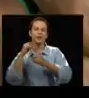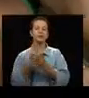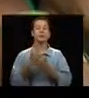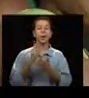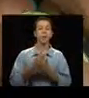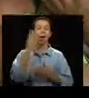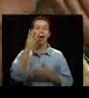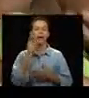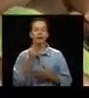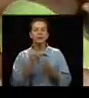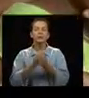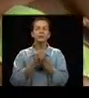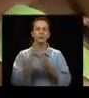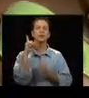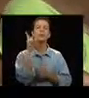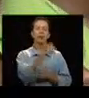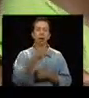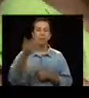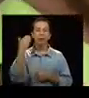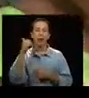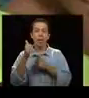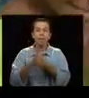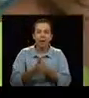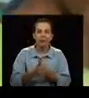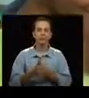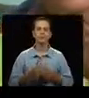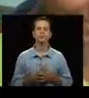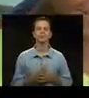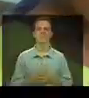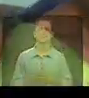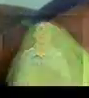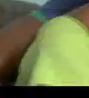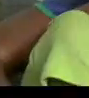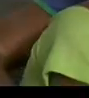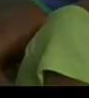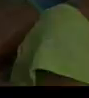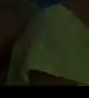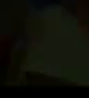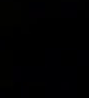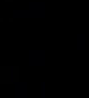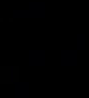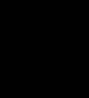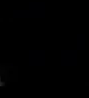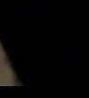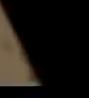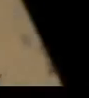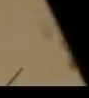eles vêm, chegam, sentam no colo. Crianças que a gente teve grande dificuldade para chegar junto. Ficou nervosa?